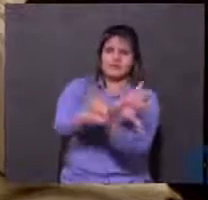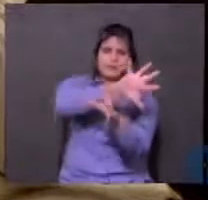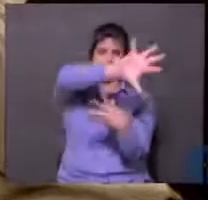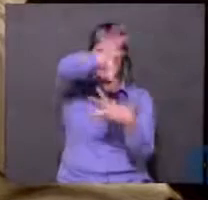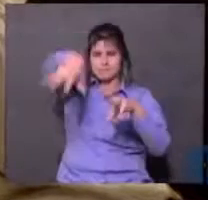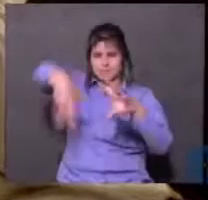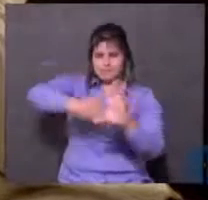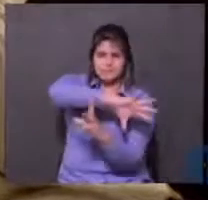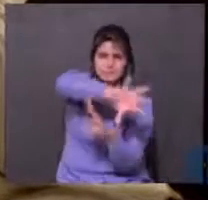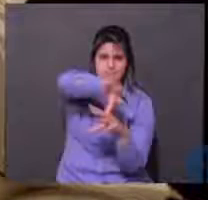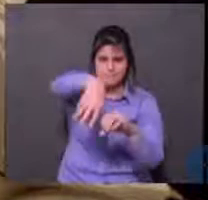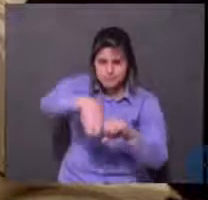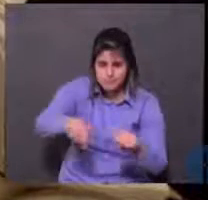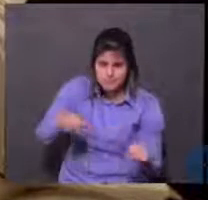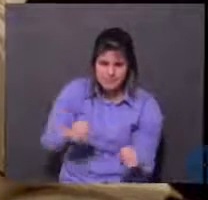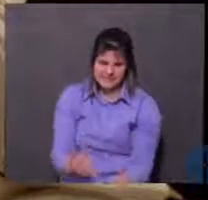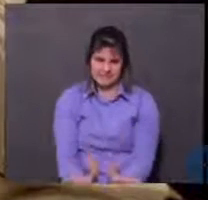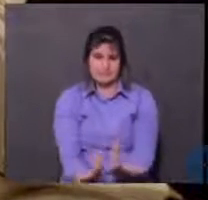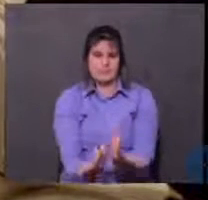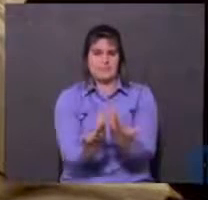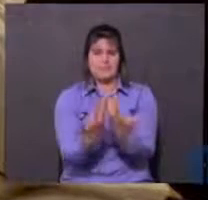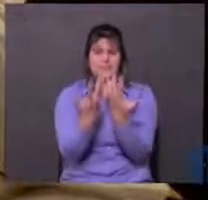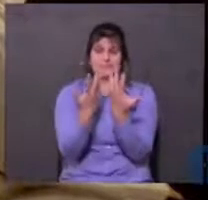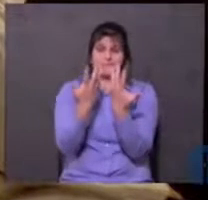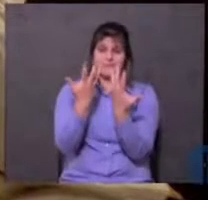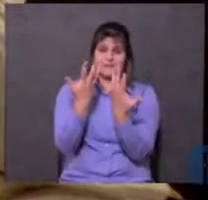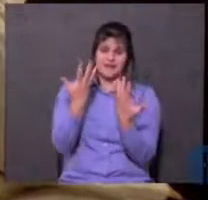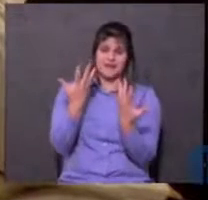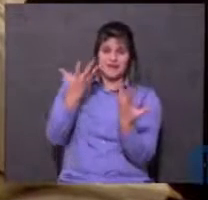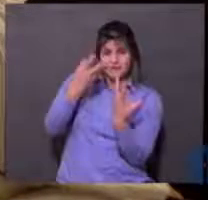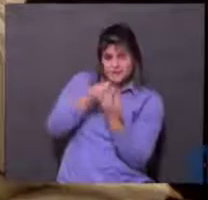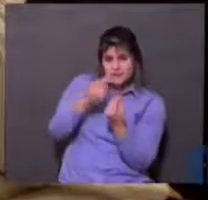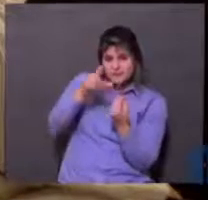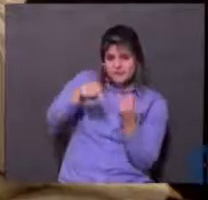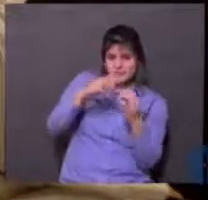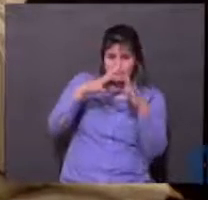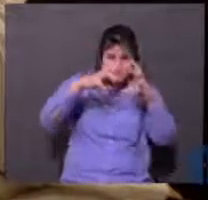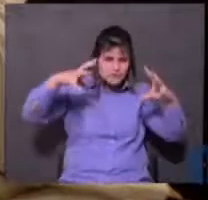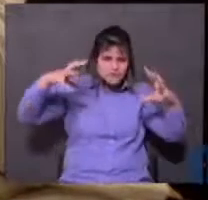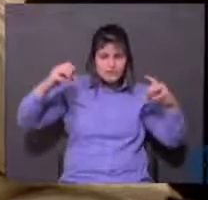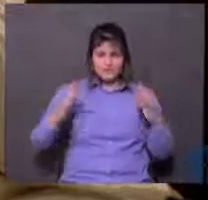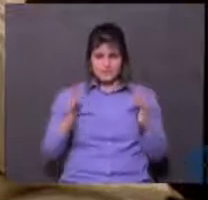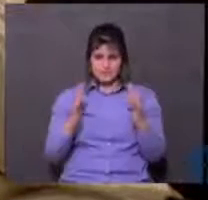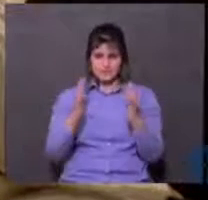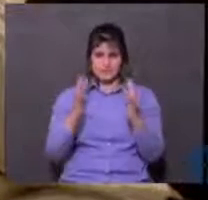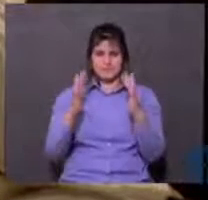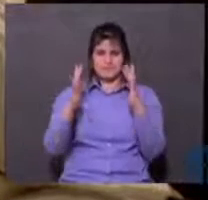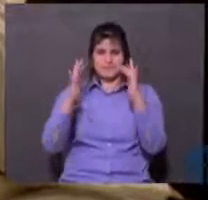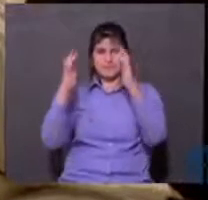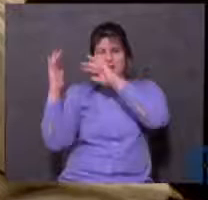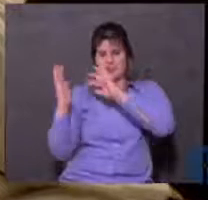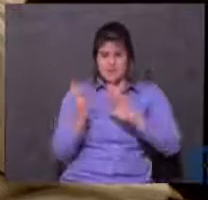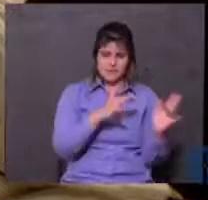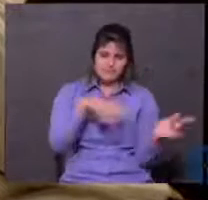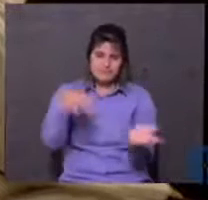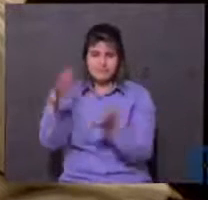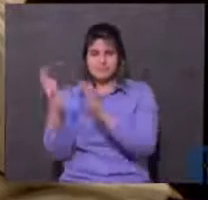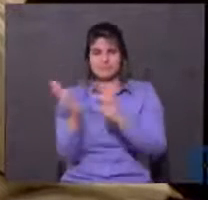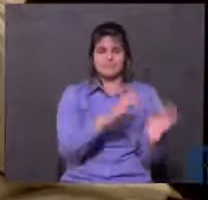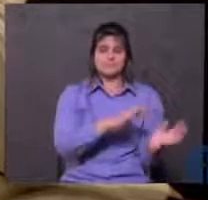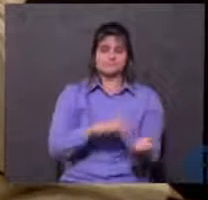delas mesmas saíam, juntamente com nuvens de fumo caindo para todos os lados.